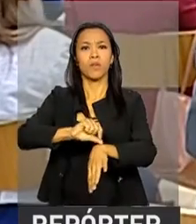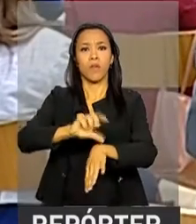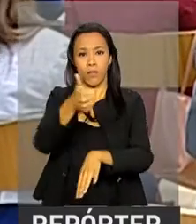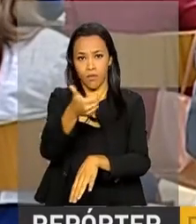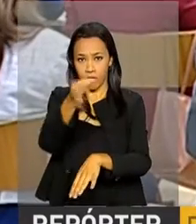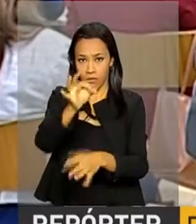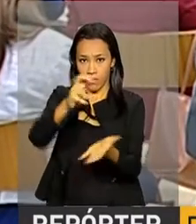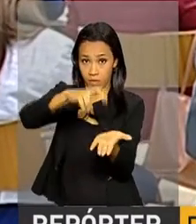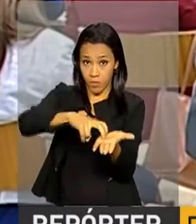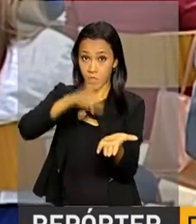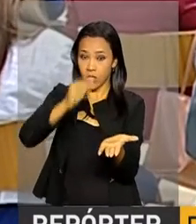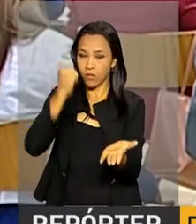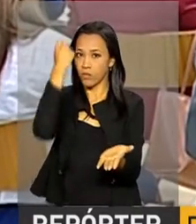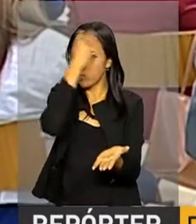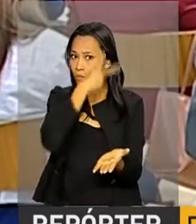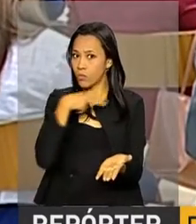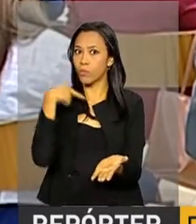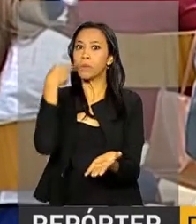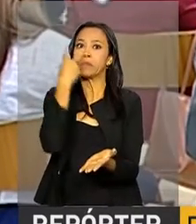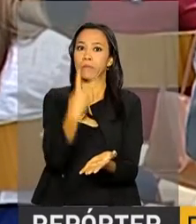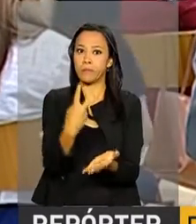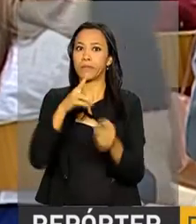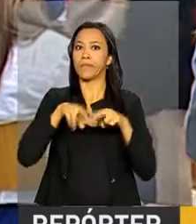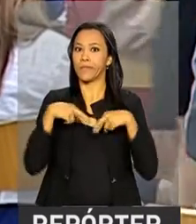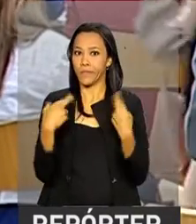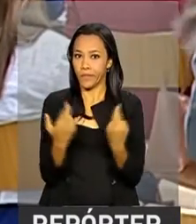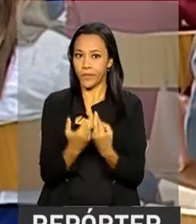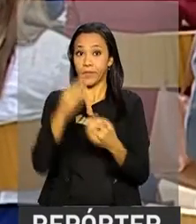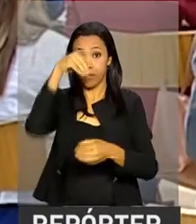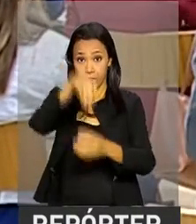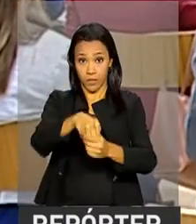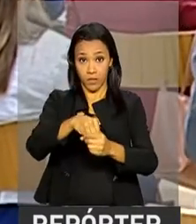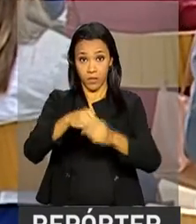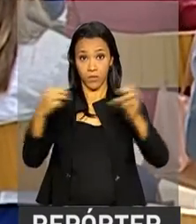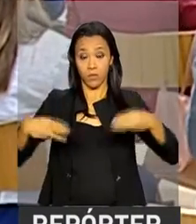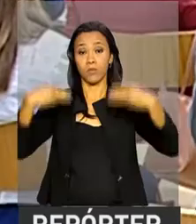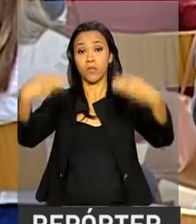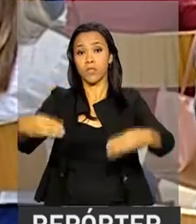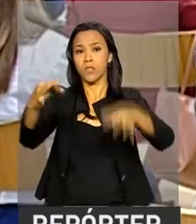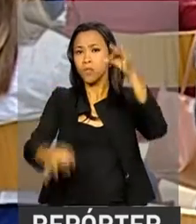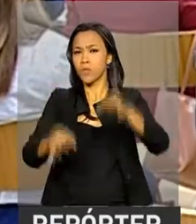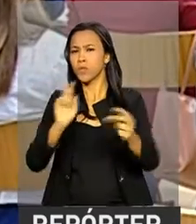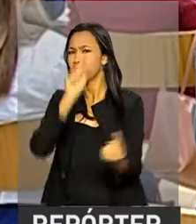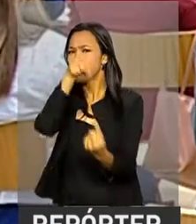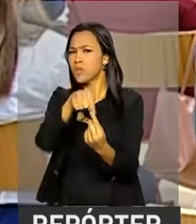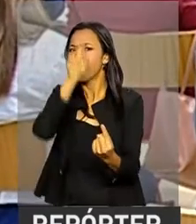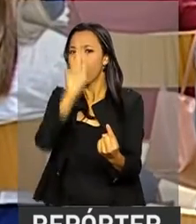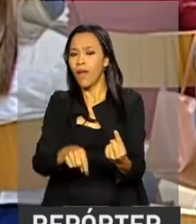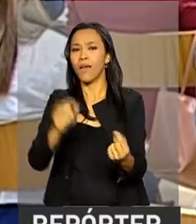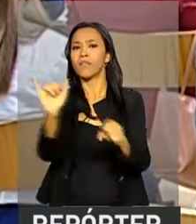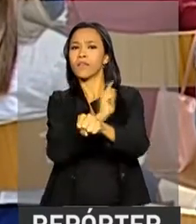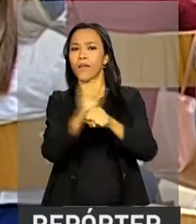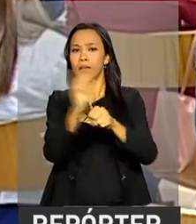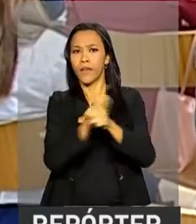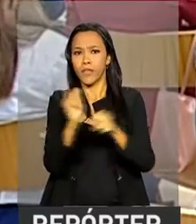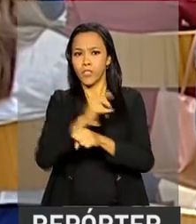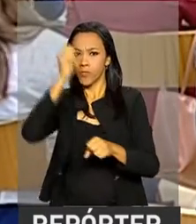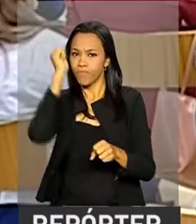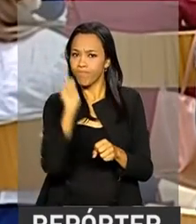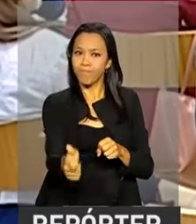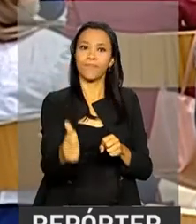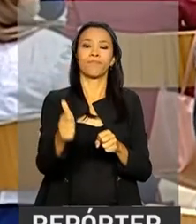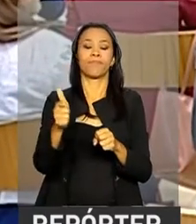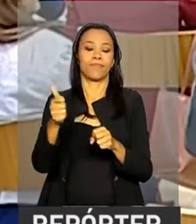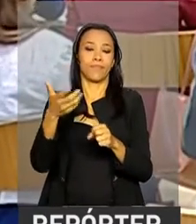horas são duas horas de reunião no salão negro do ministério da justiça a idéia é debater medidas imediatas para o sistema penitenciário